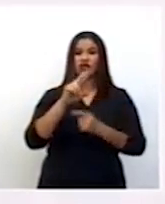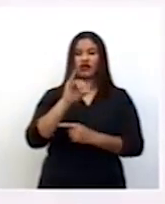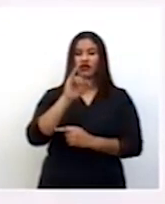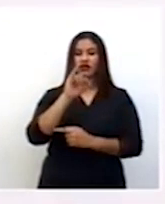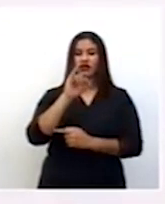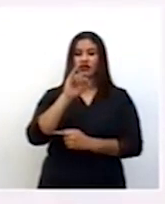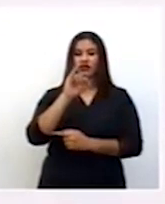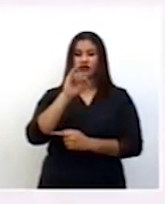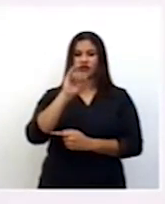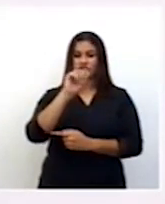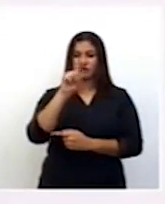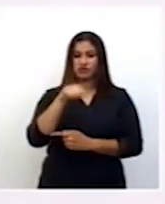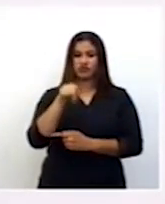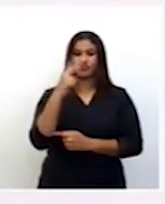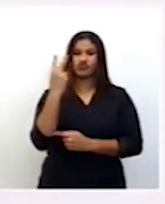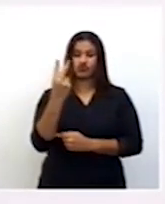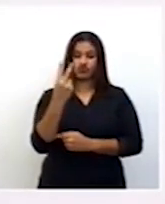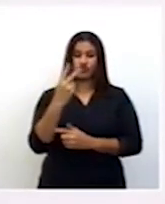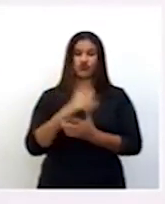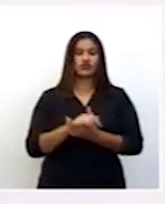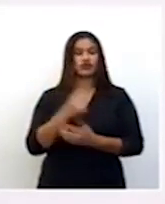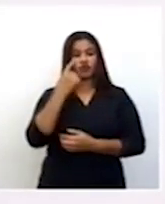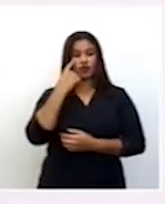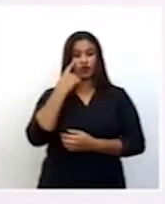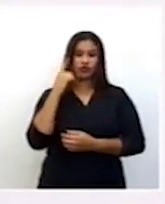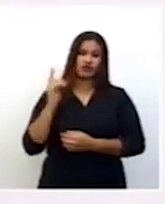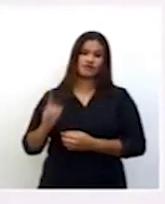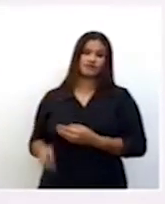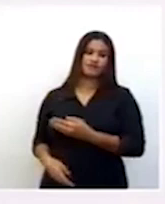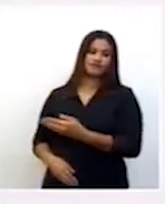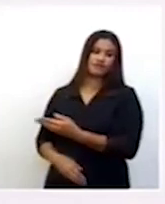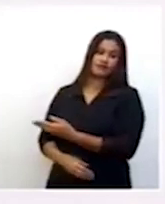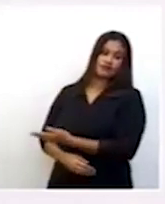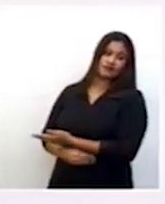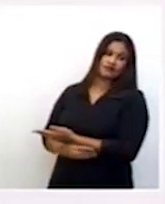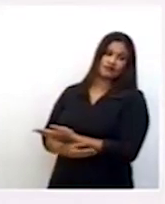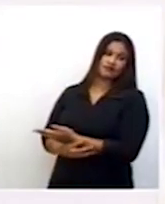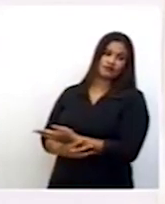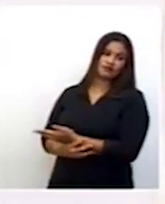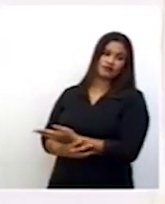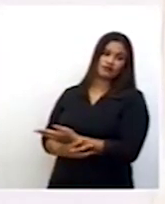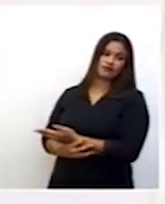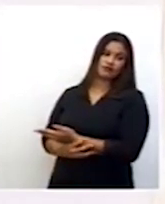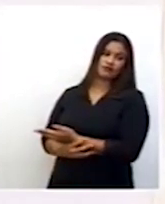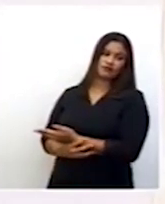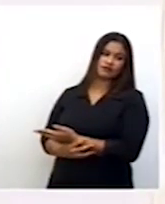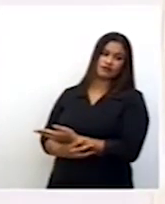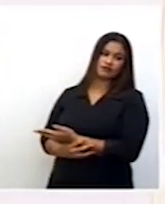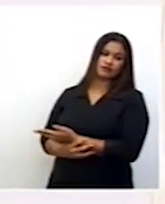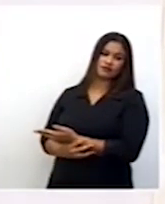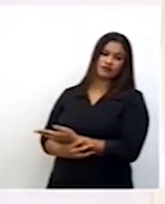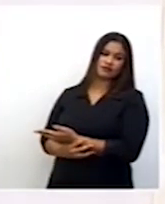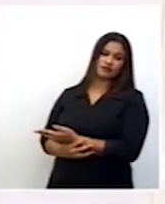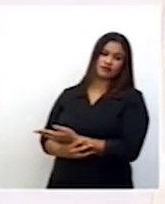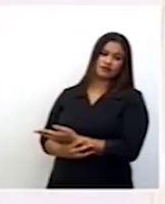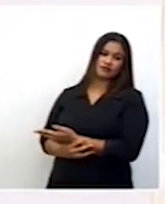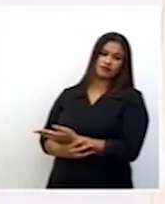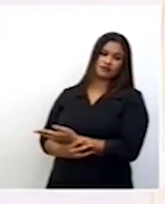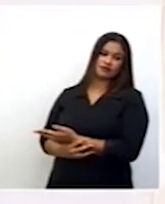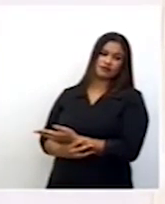2 eu vou colocar x. O que eu tenho aqui? Eu tenho x, aqui eu tenho 2x e aqui eu